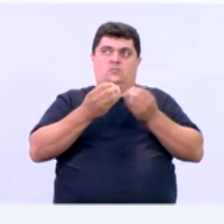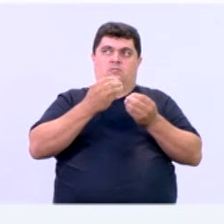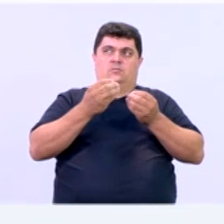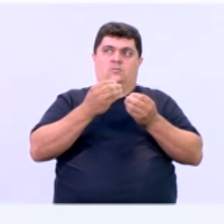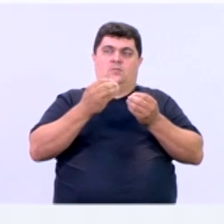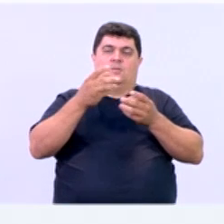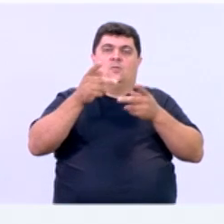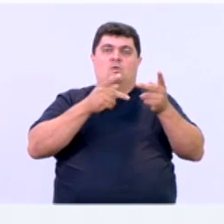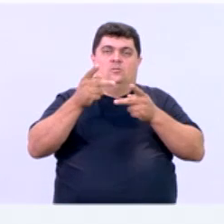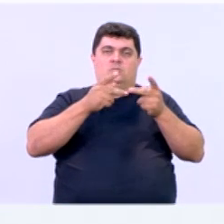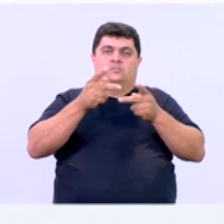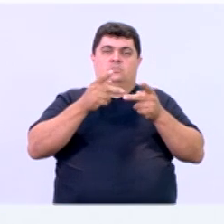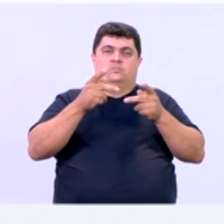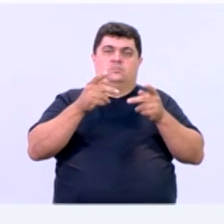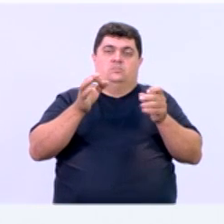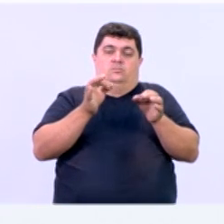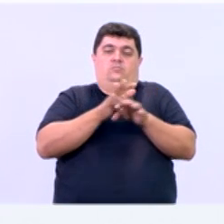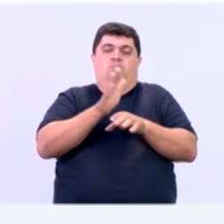esse projeto